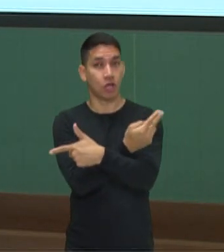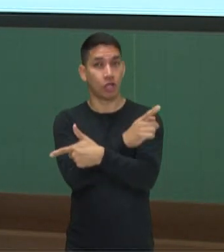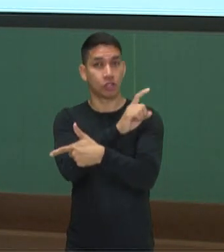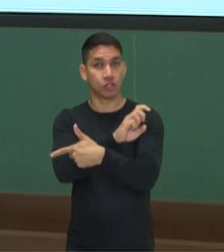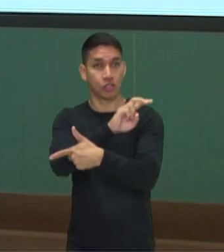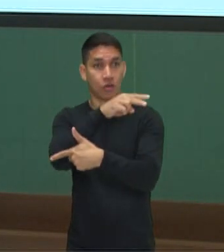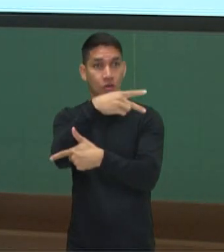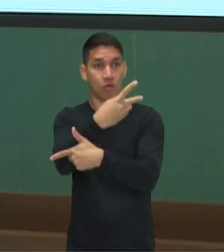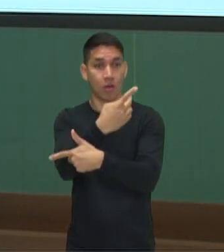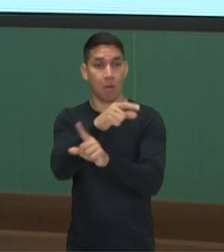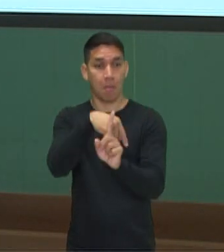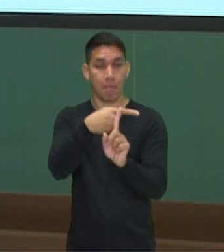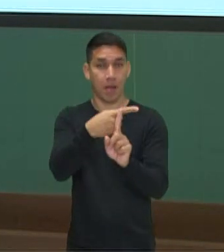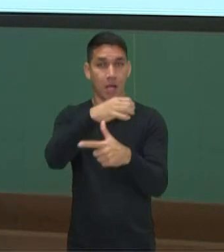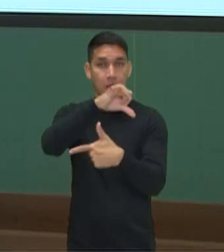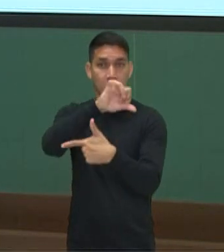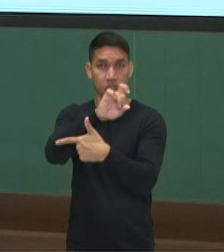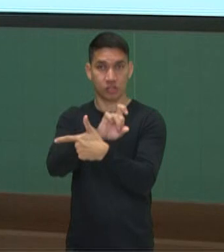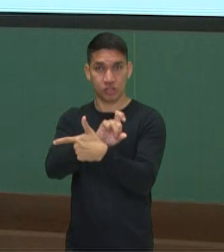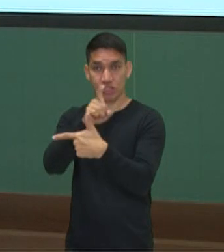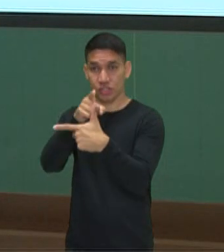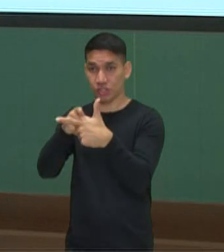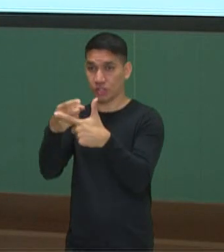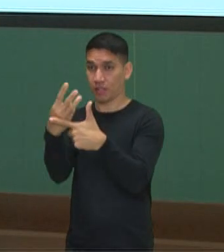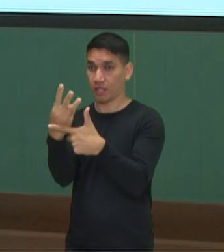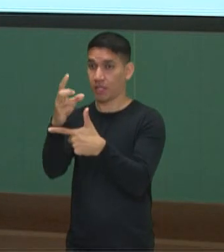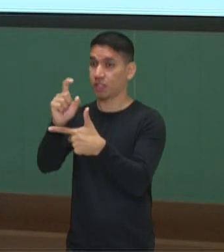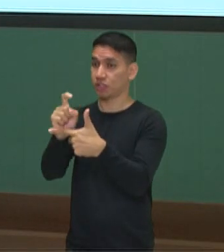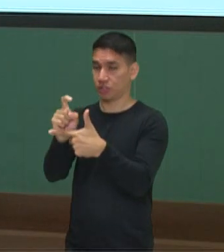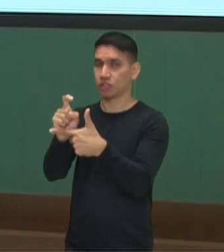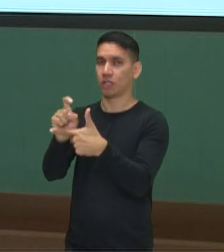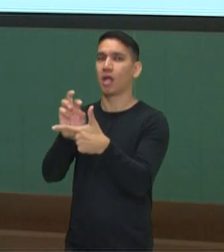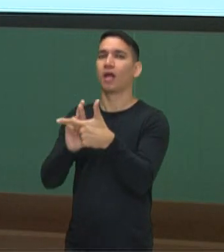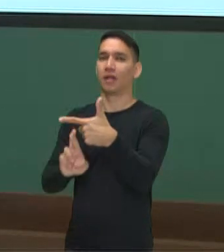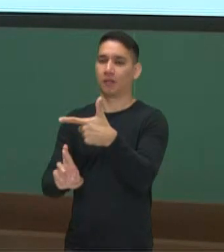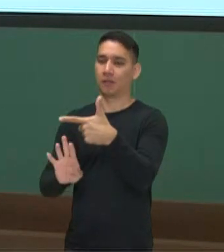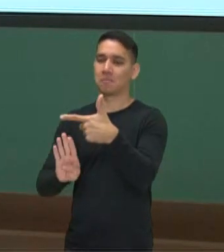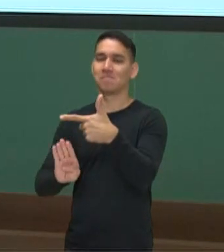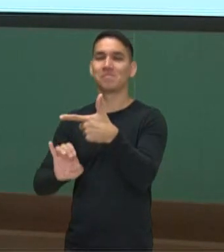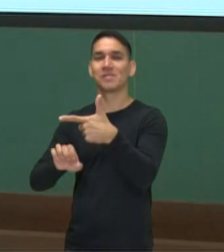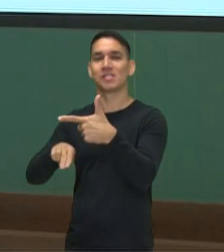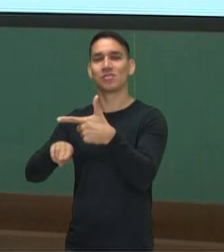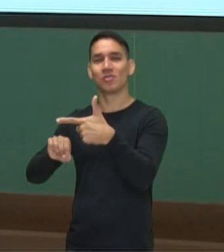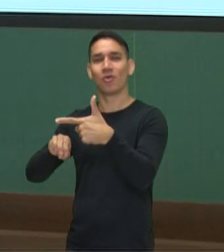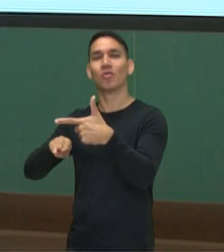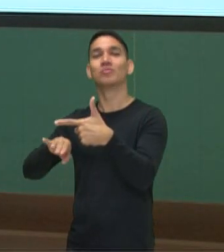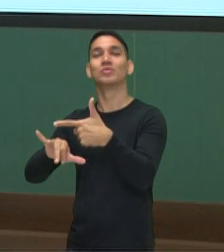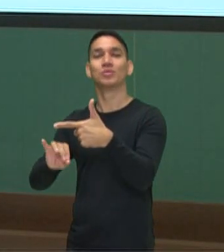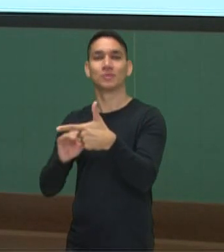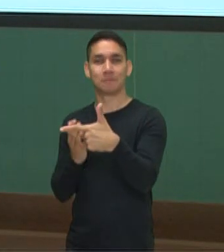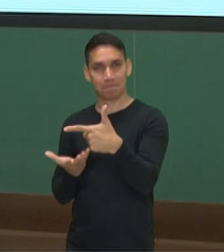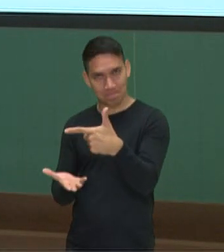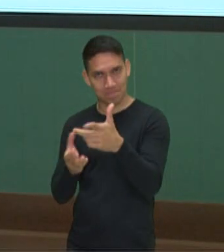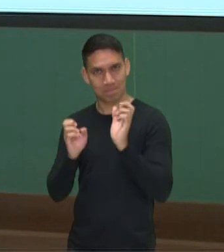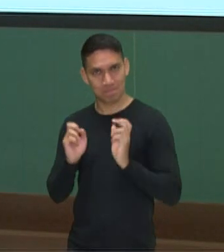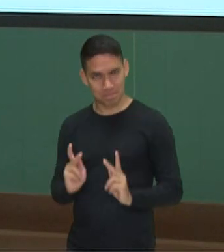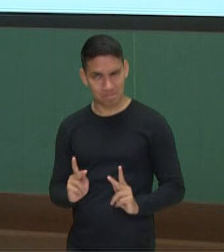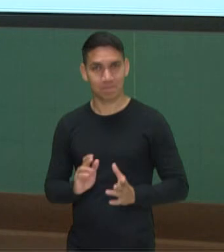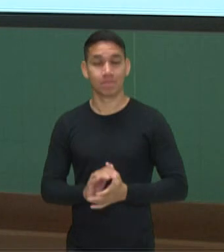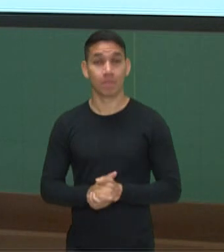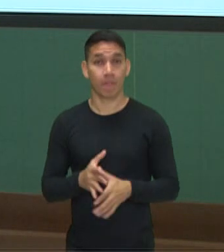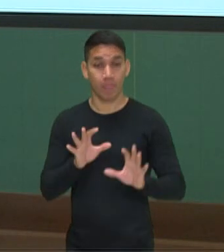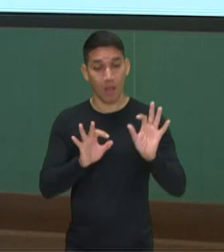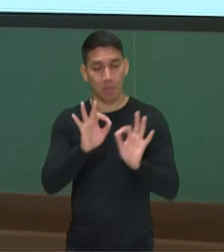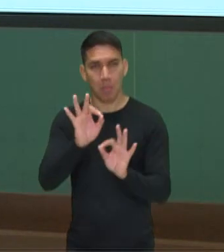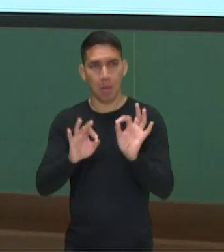9x divididos por 3x. Eu vou chegar no resultado procurado, que é o binômio. Tá legal?